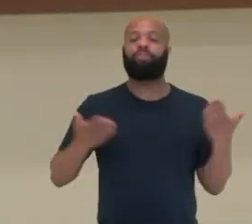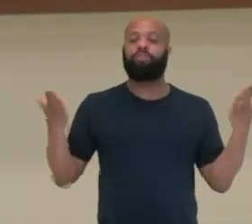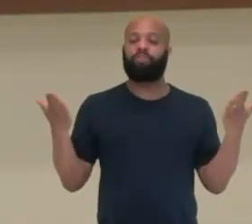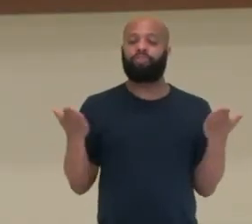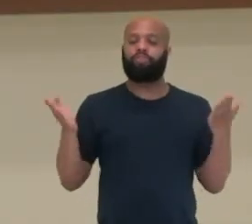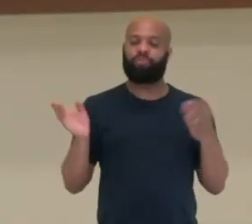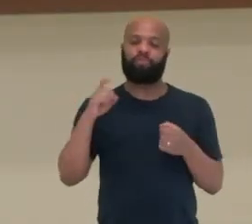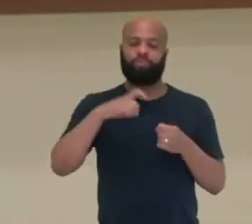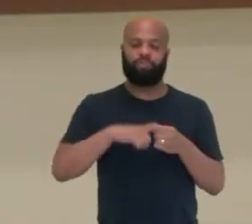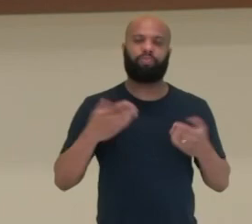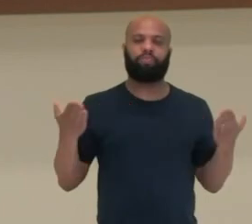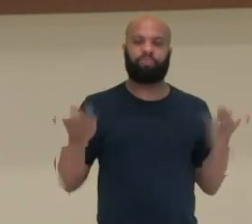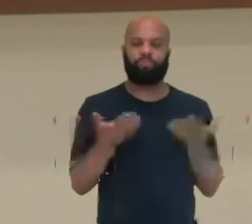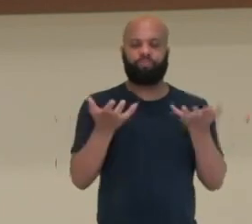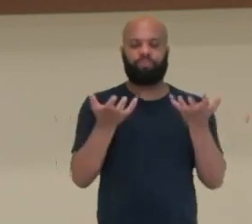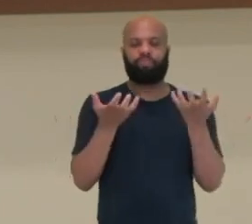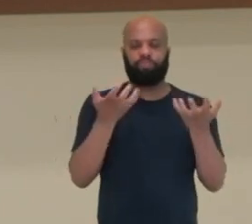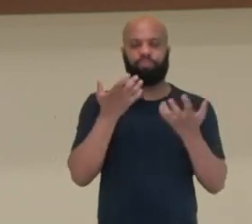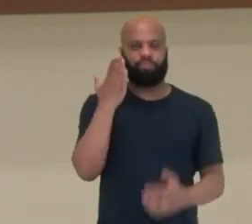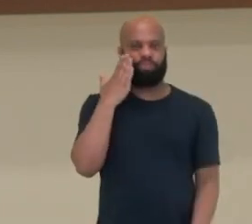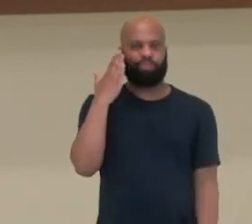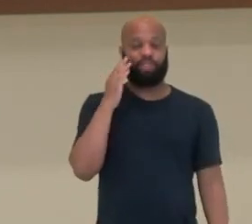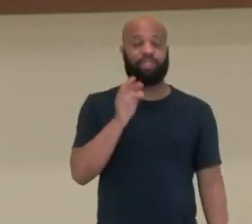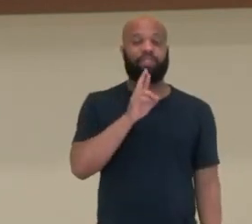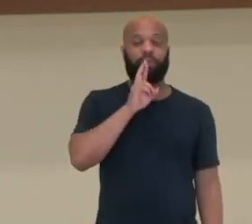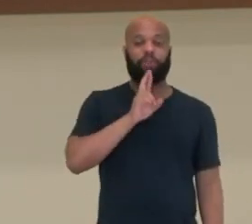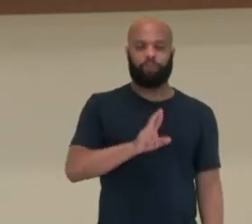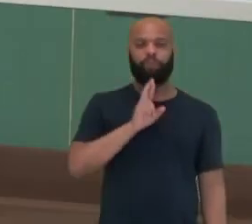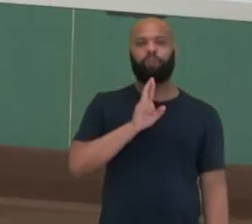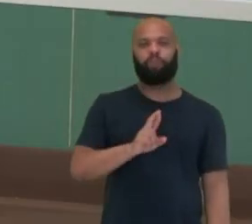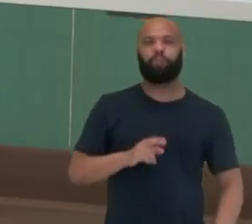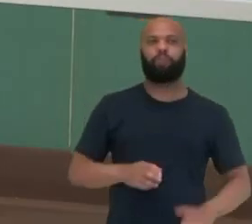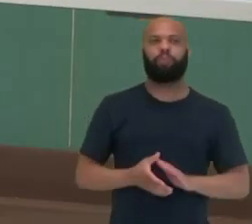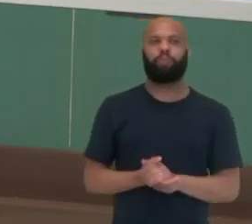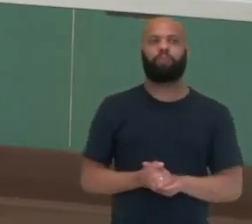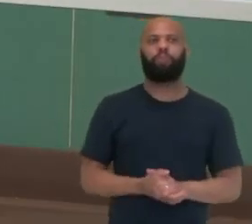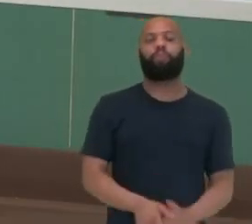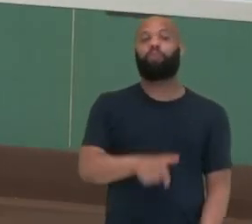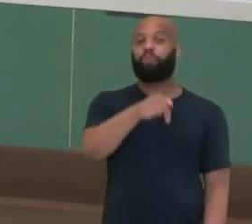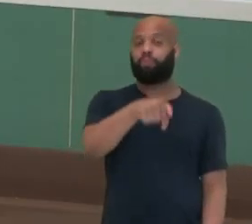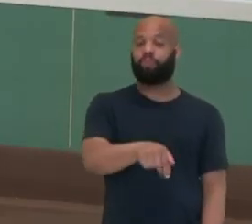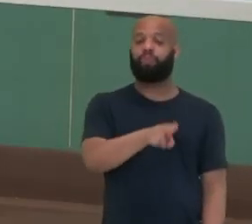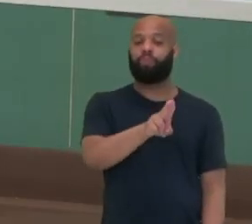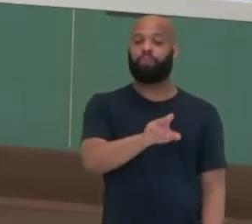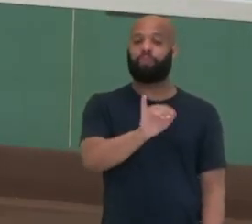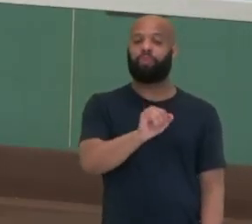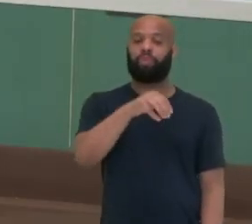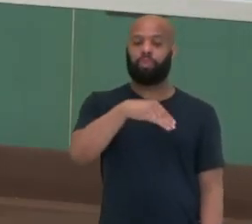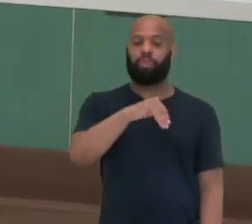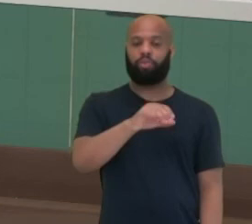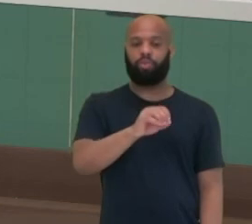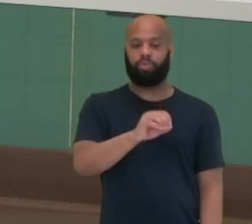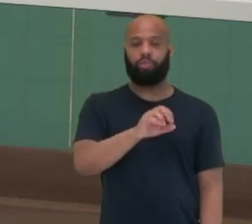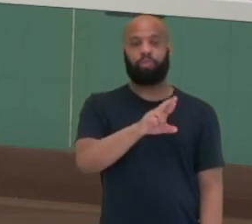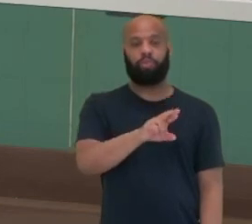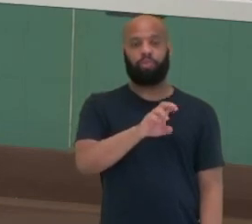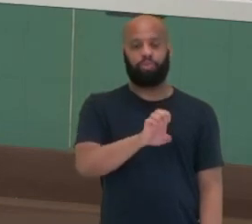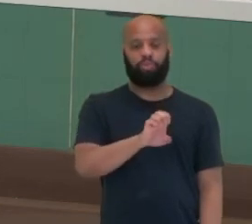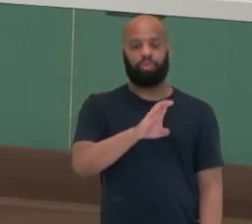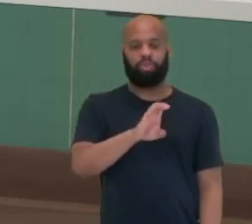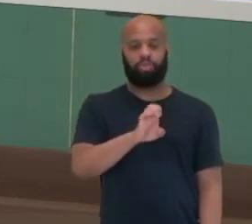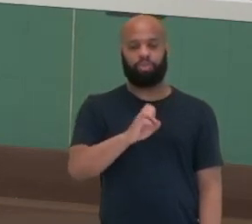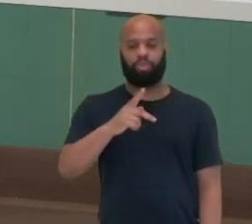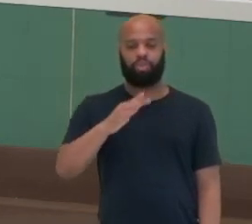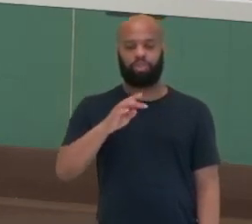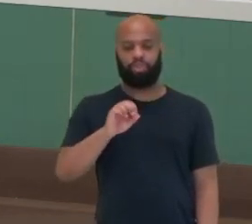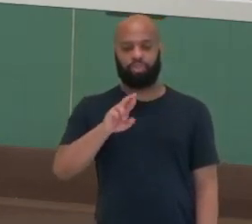Retornamos. Vamos ver a resposta esperada para essa atividade? Super fácil. São os quimiorreceptores. Os receptores